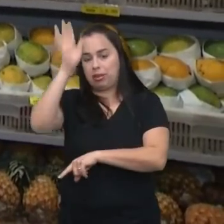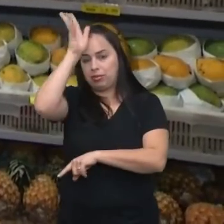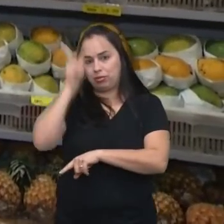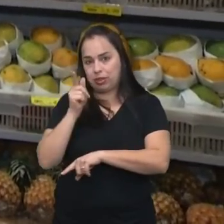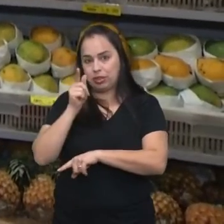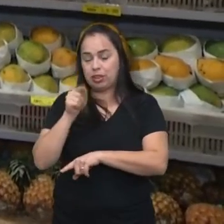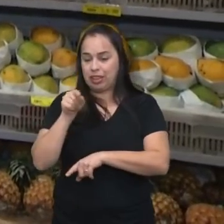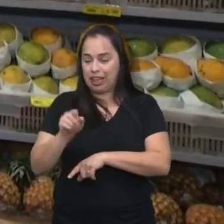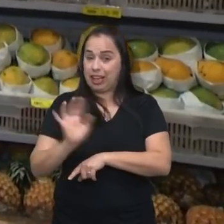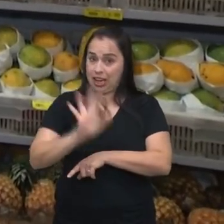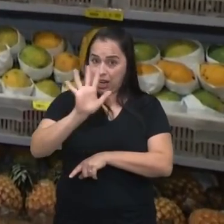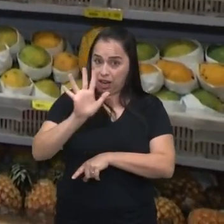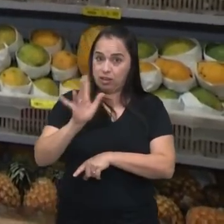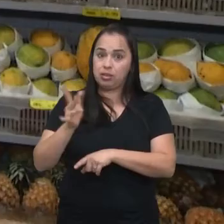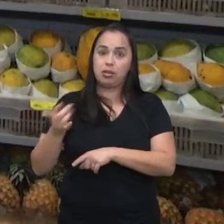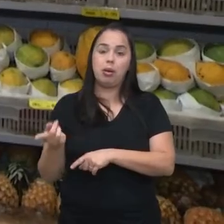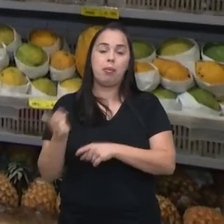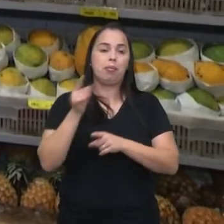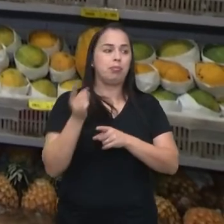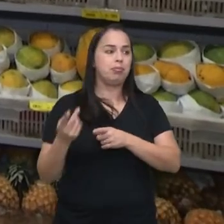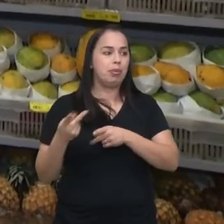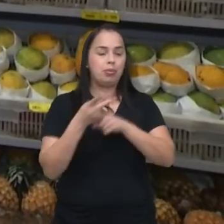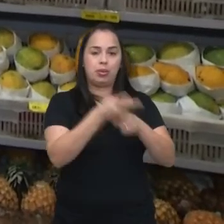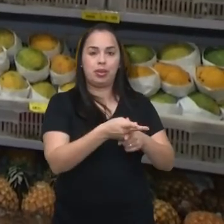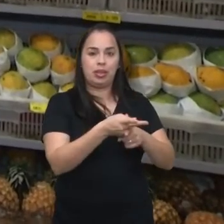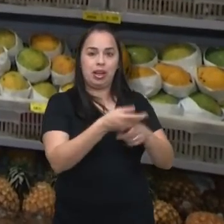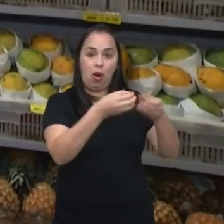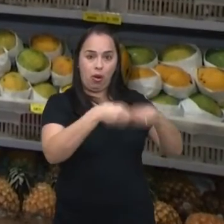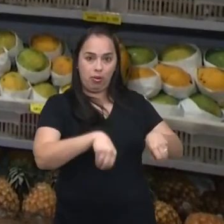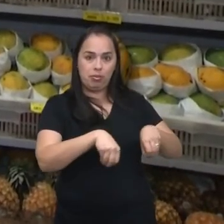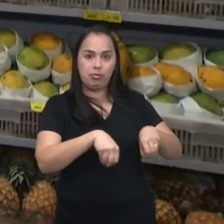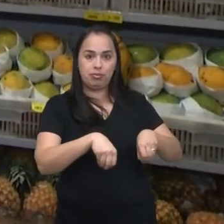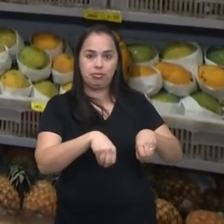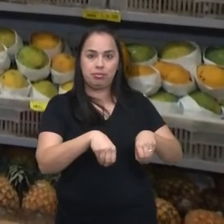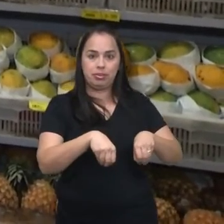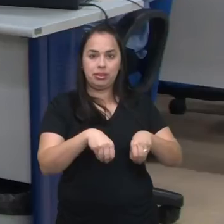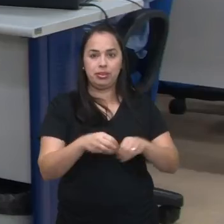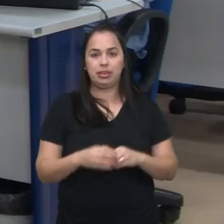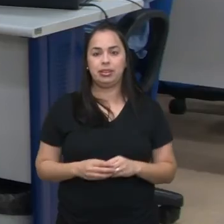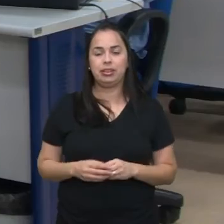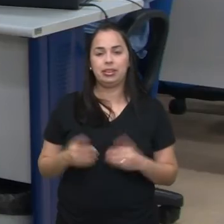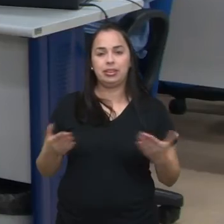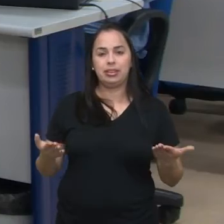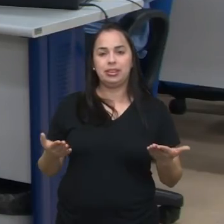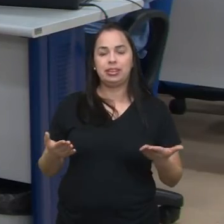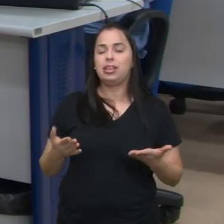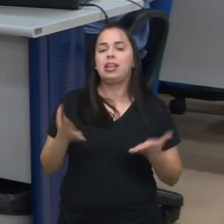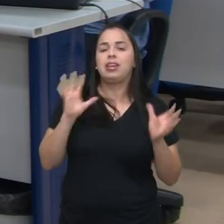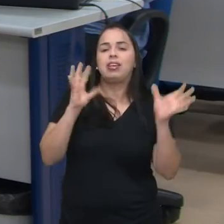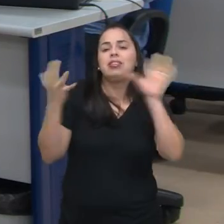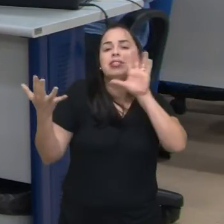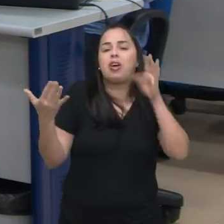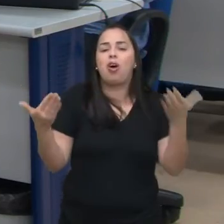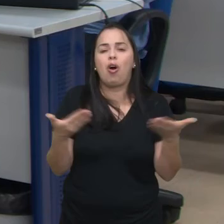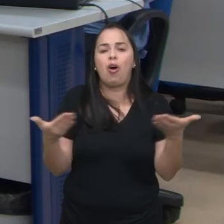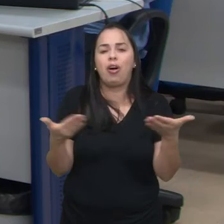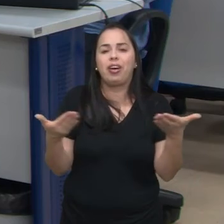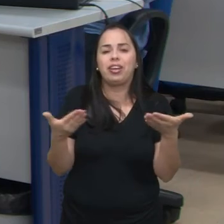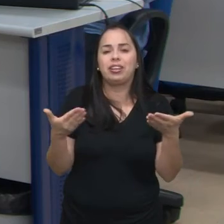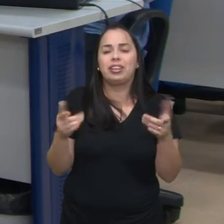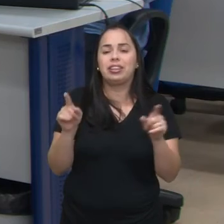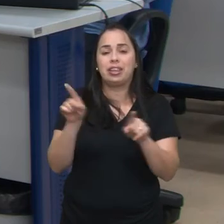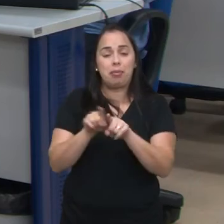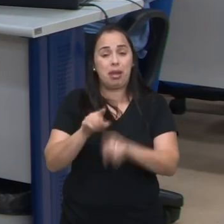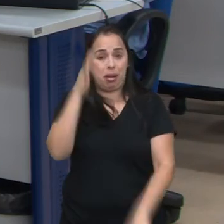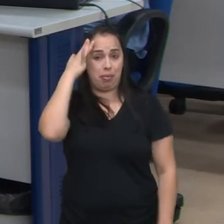gente vai procurar ovos né tem que achar um jeito e a viver e como será que vai ficar o tempo na tarde